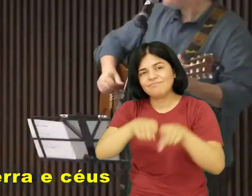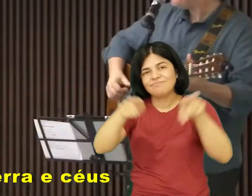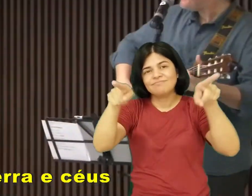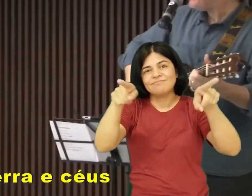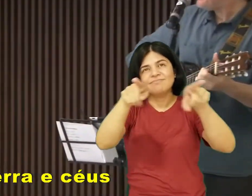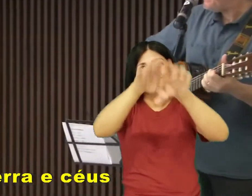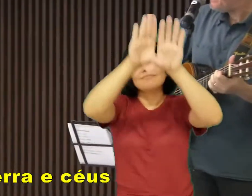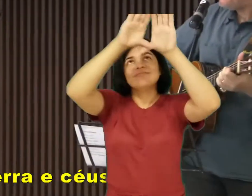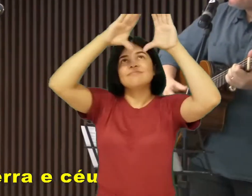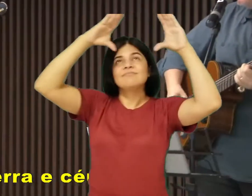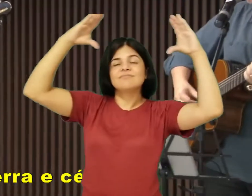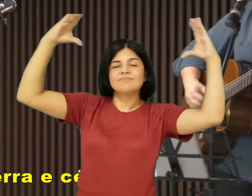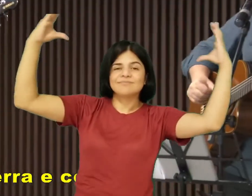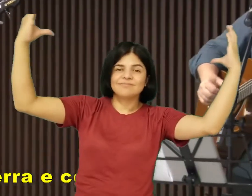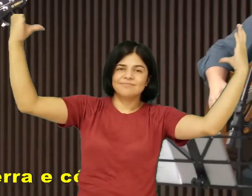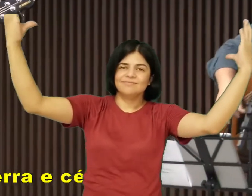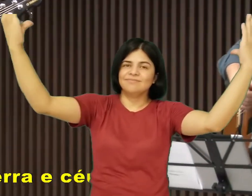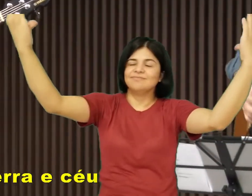céu.